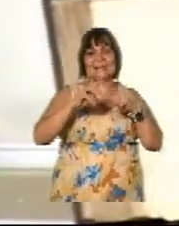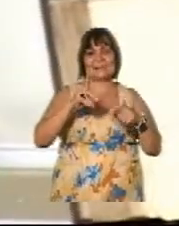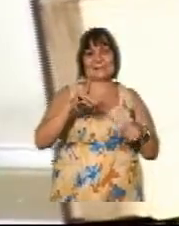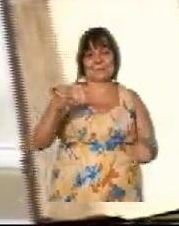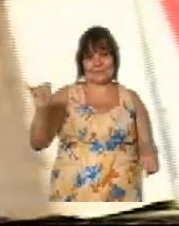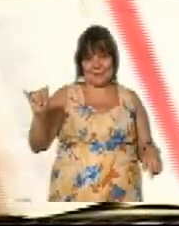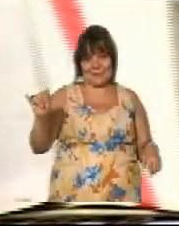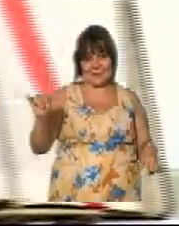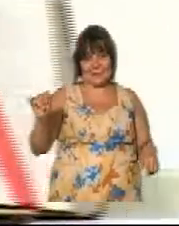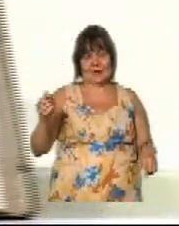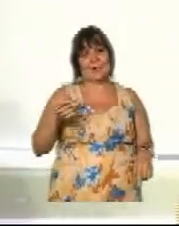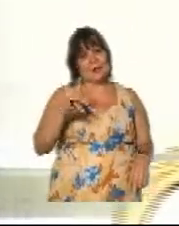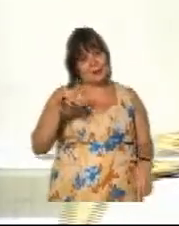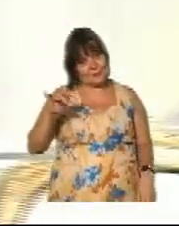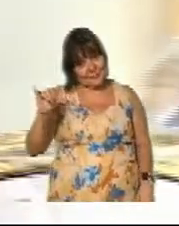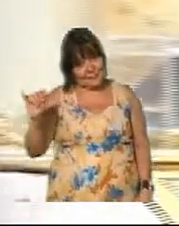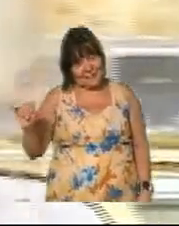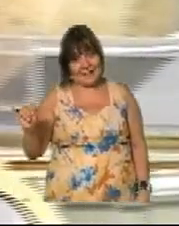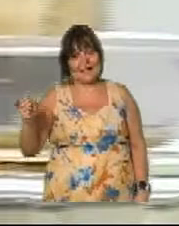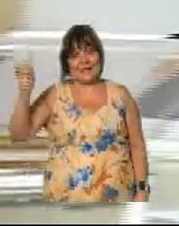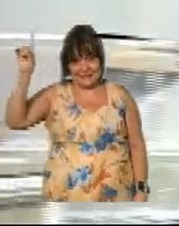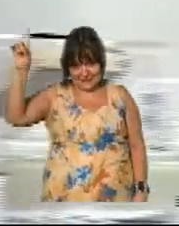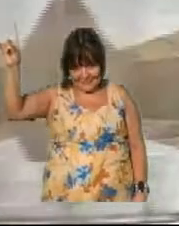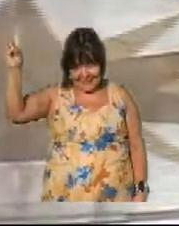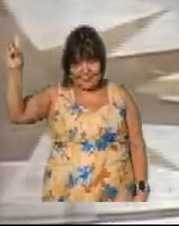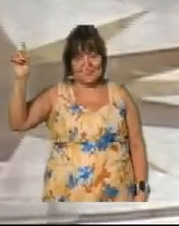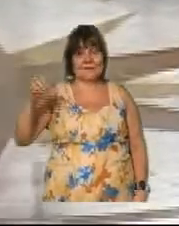E o pai, que era onisciente,